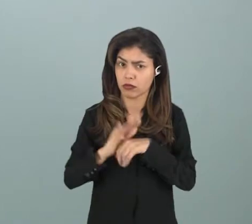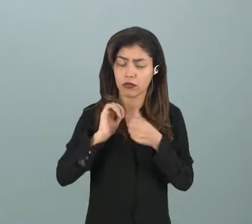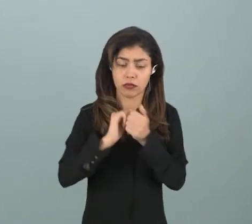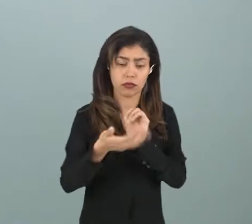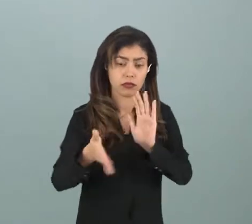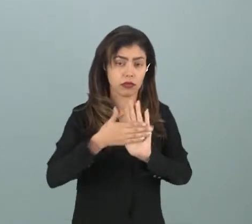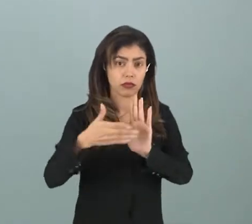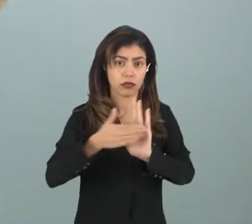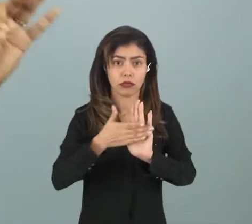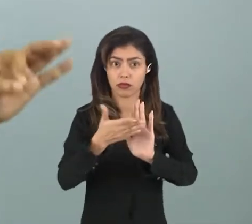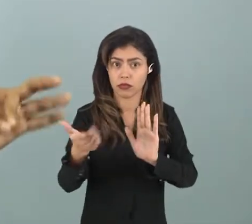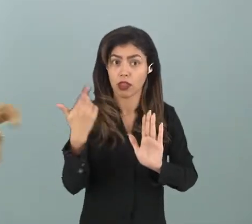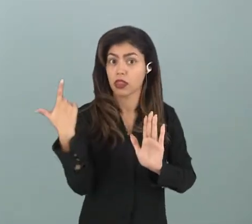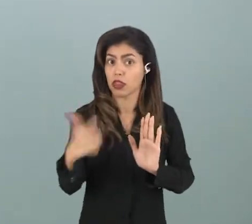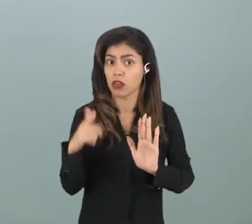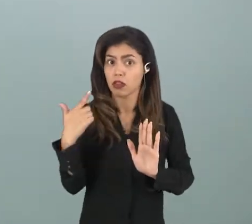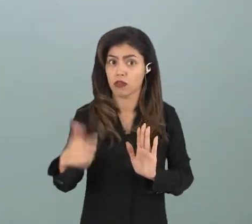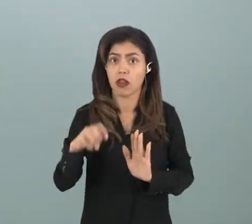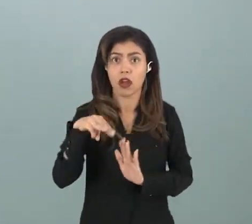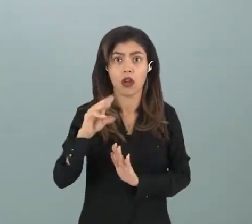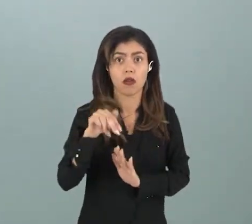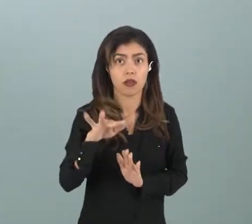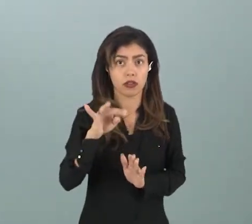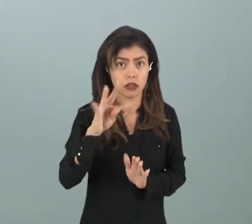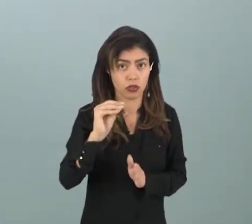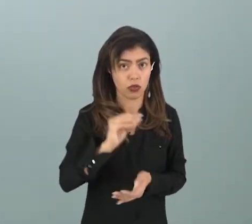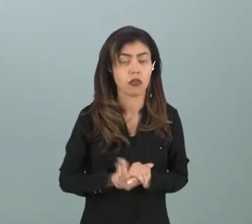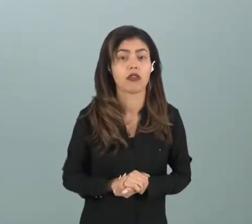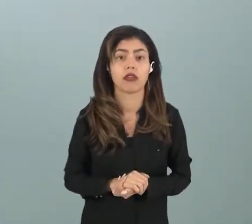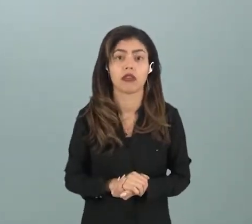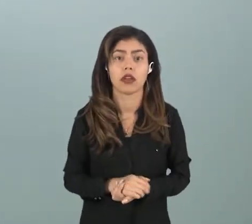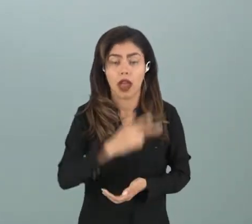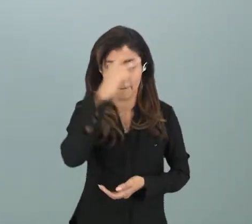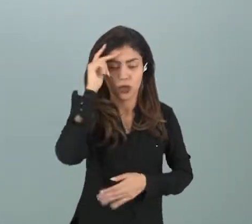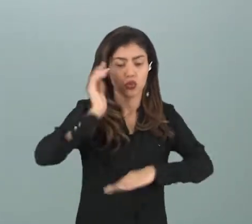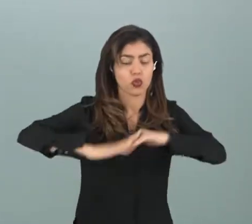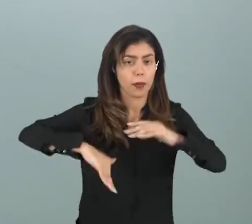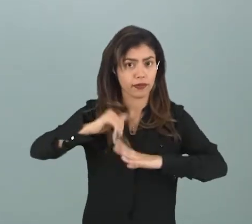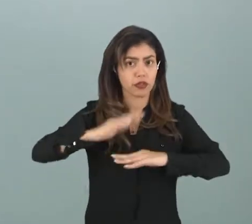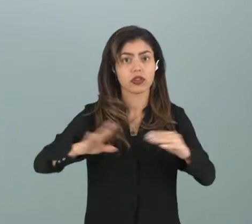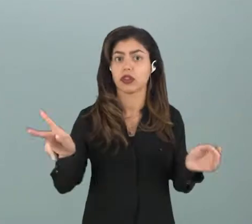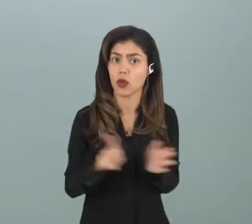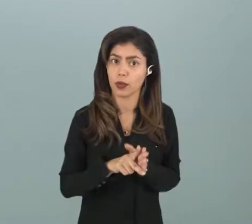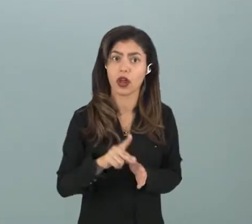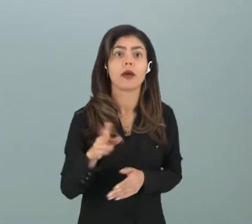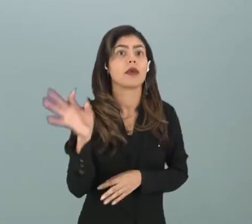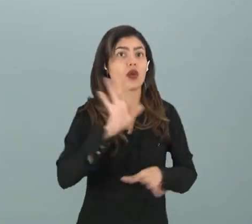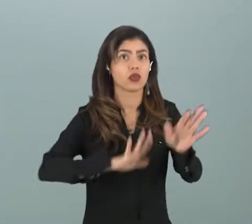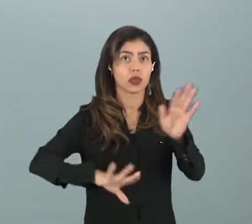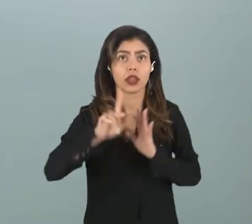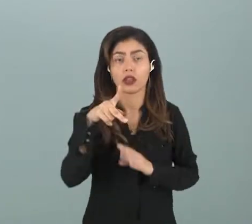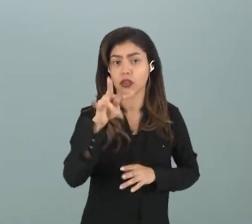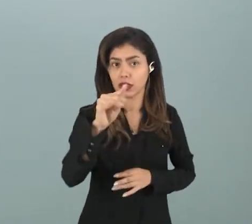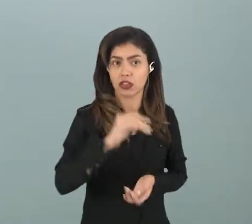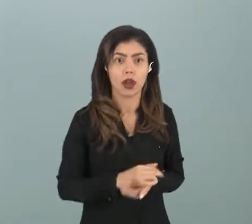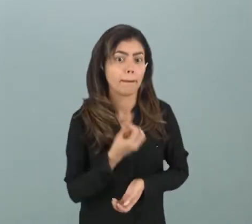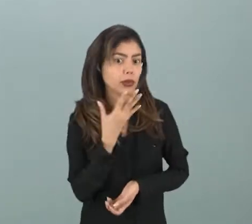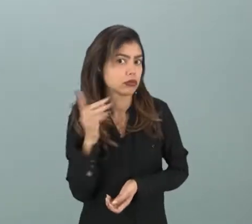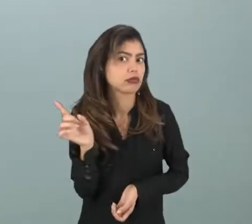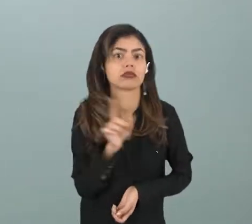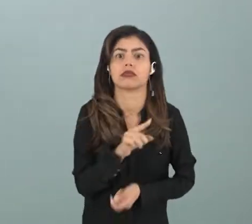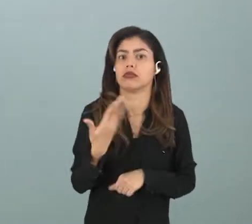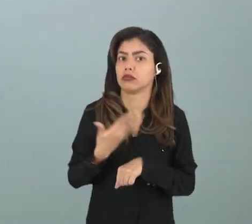vocês e não tiver o monitor e não tiver esses equipamentos, já não é bom